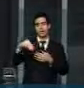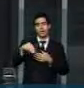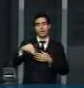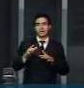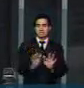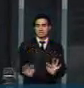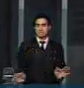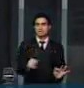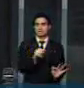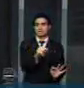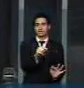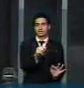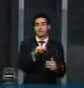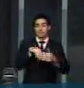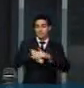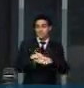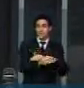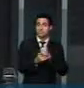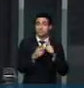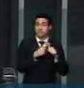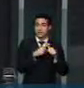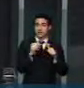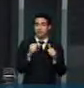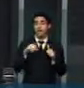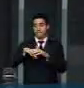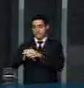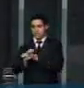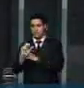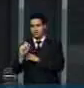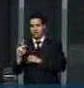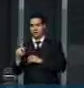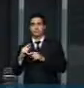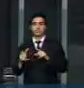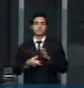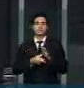a rota do vício em crack através do consumo da maconha.